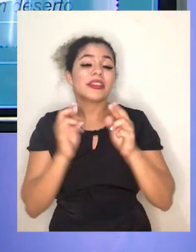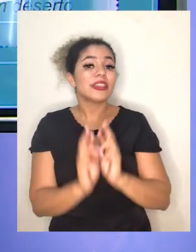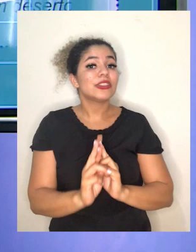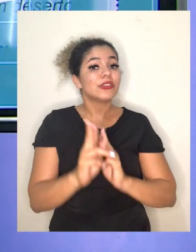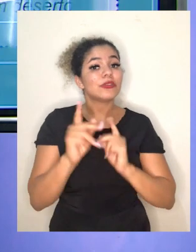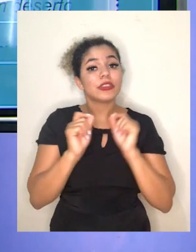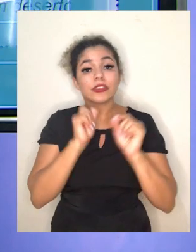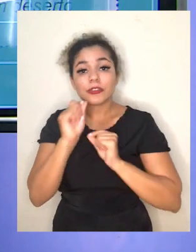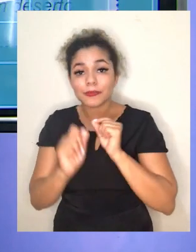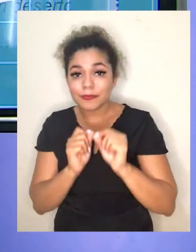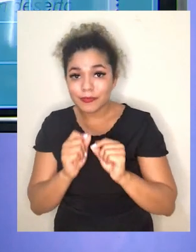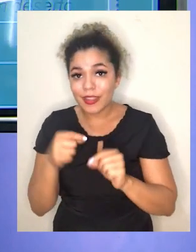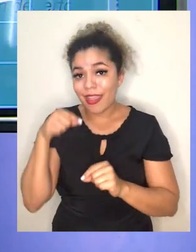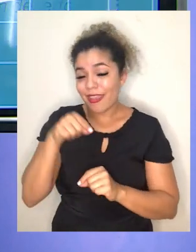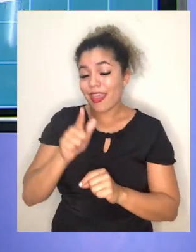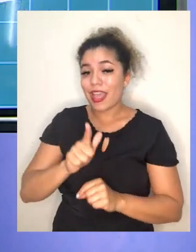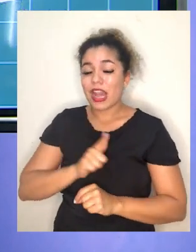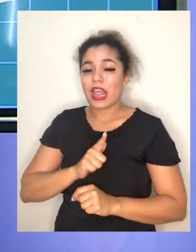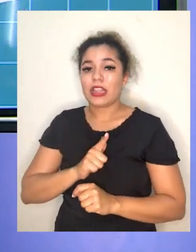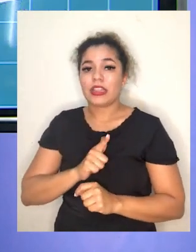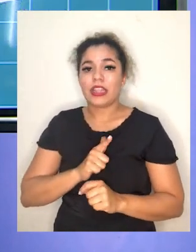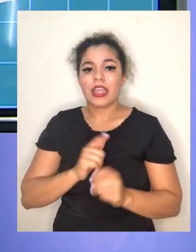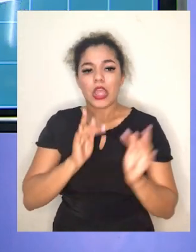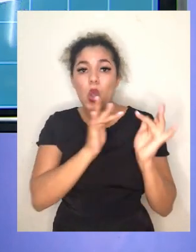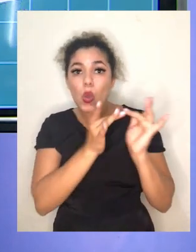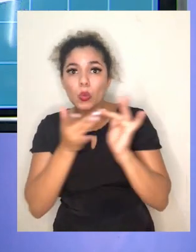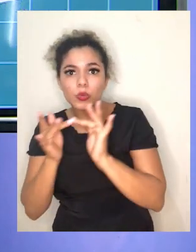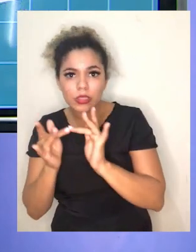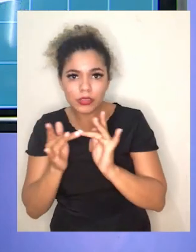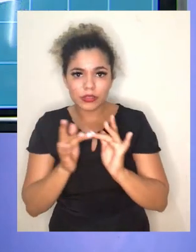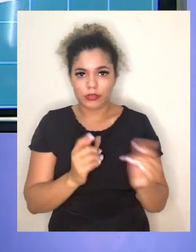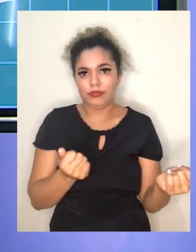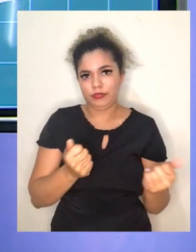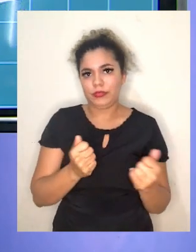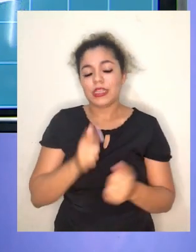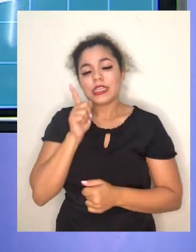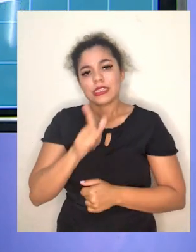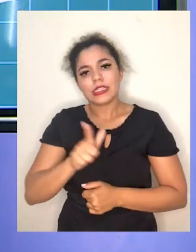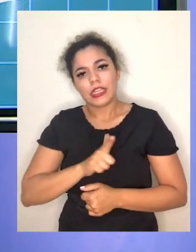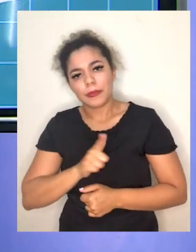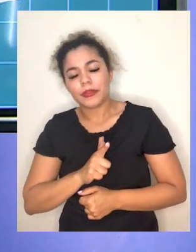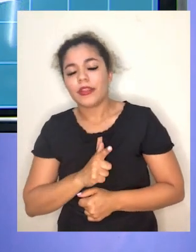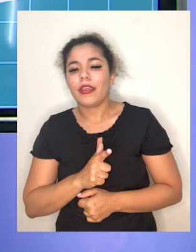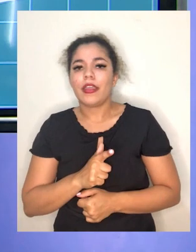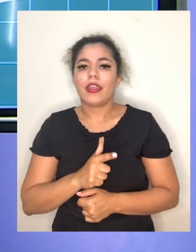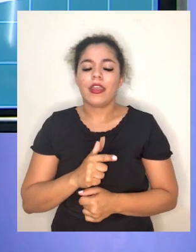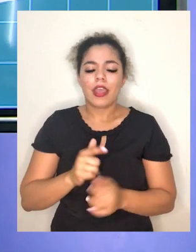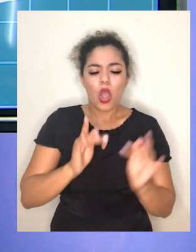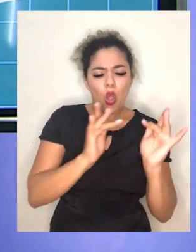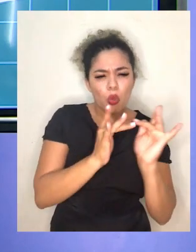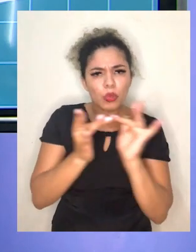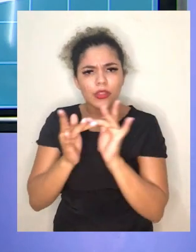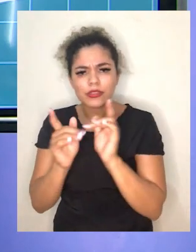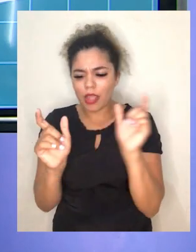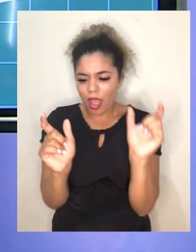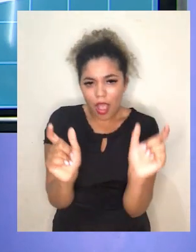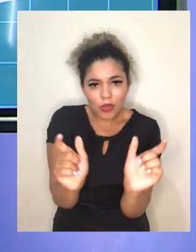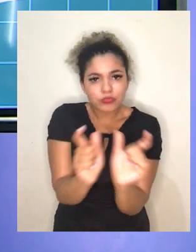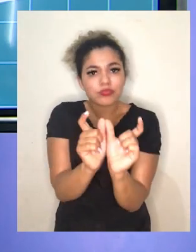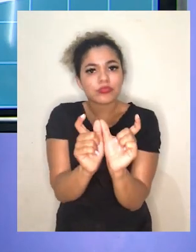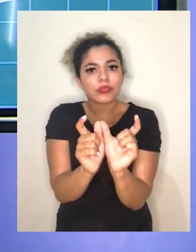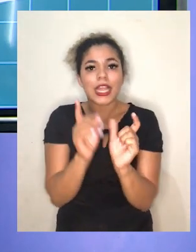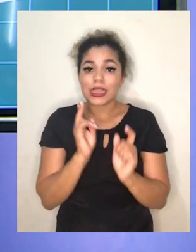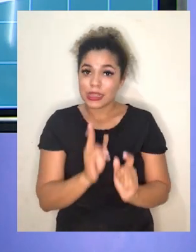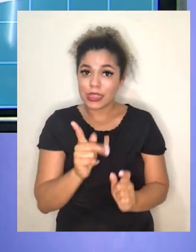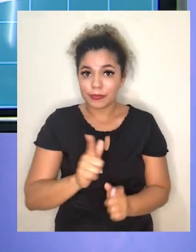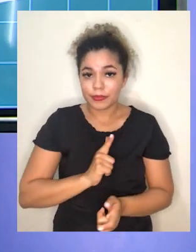única diferença dela é que ela possui o conectivo. Então, sempre vai ter o conectivo ligando, tá,